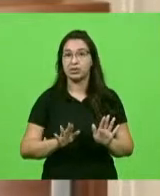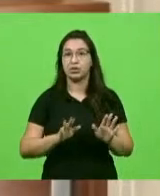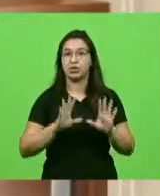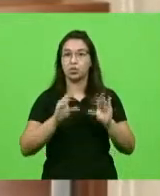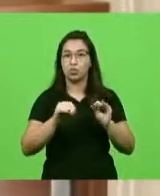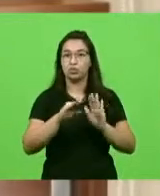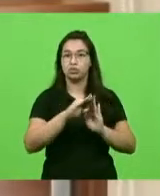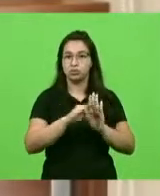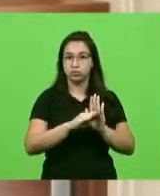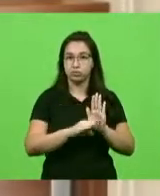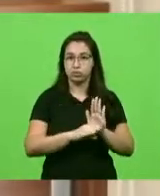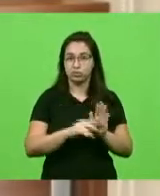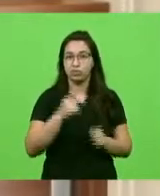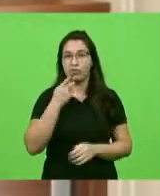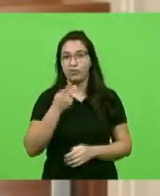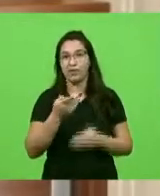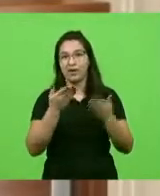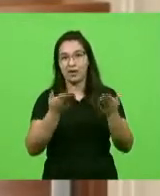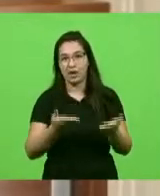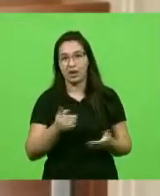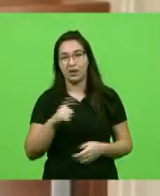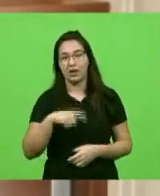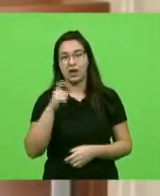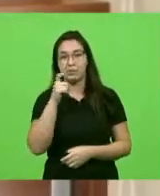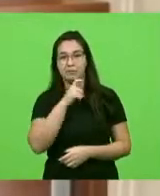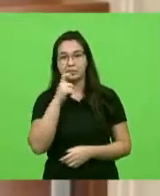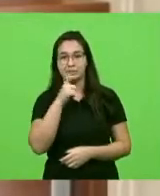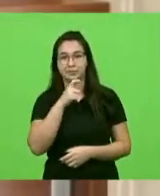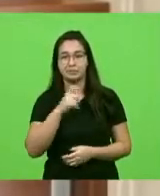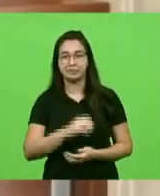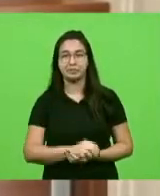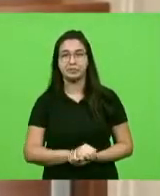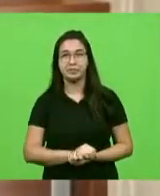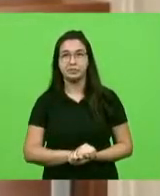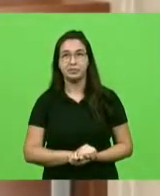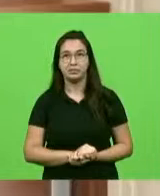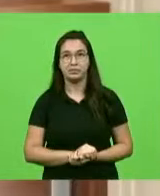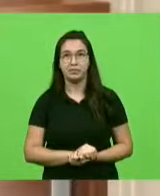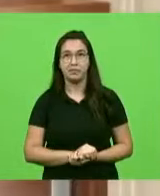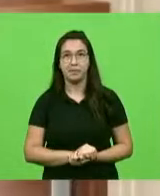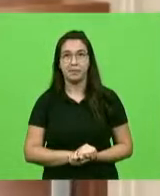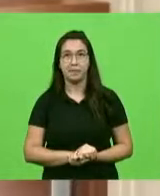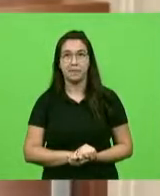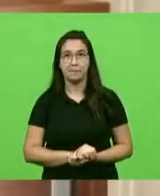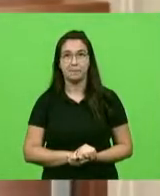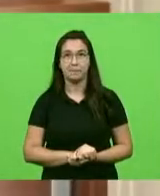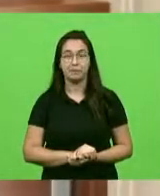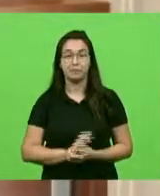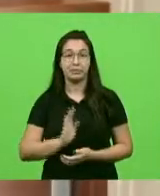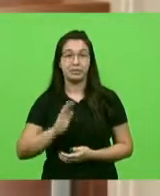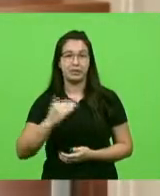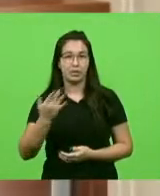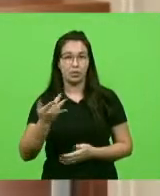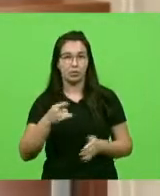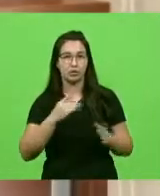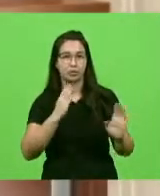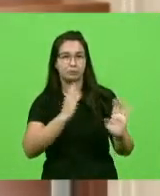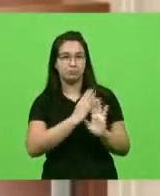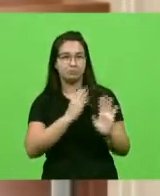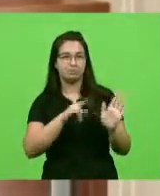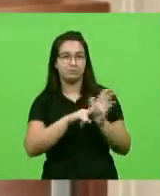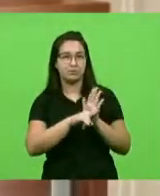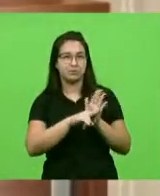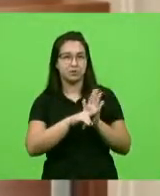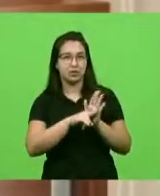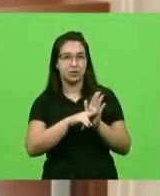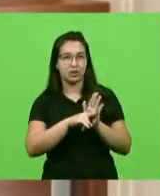omisso, é mentiroso. E nem se diga que resultados preliminares de investigações de outras